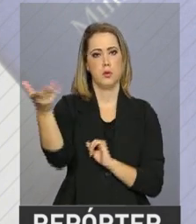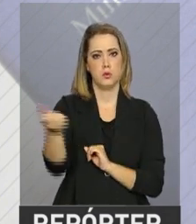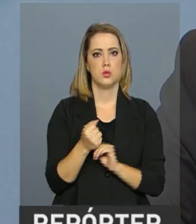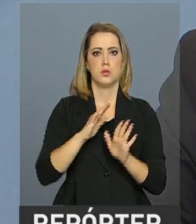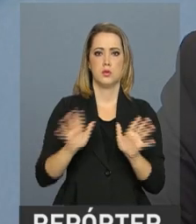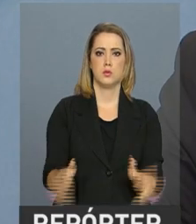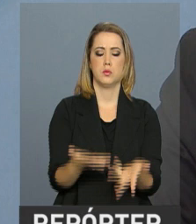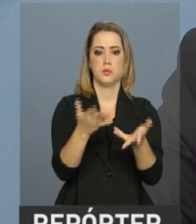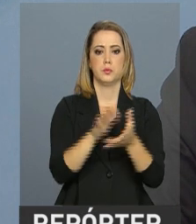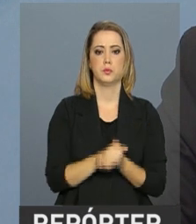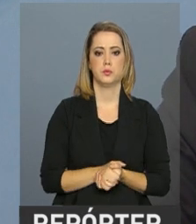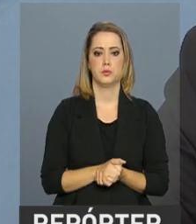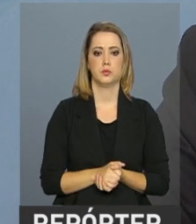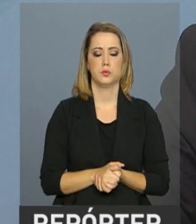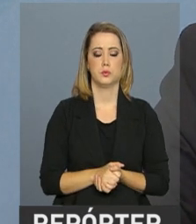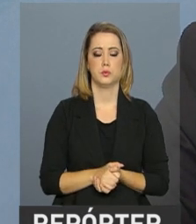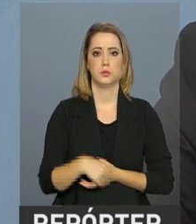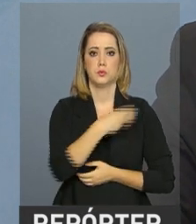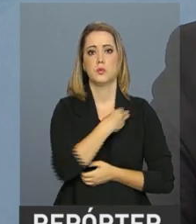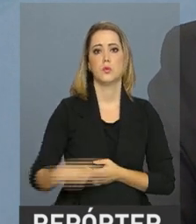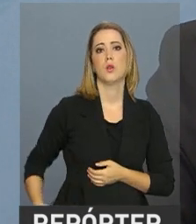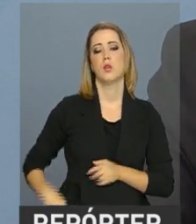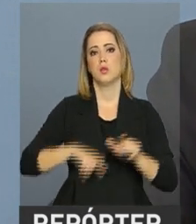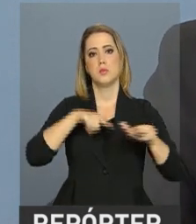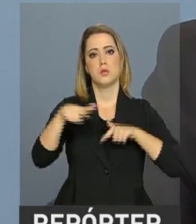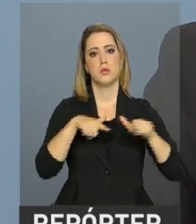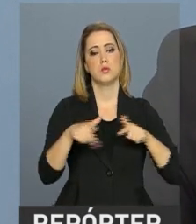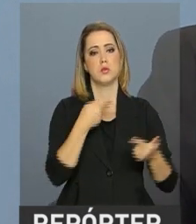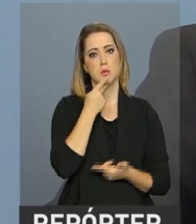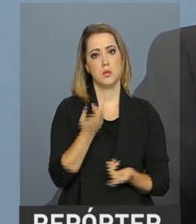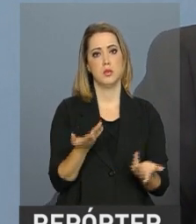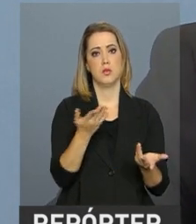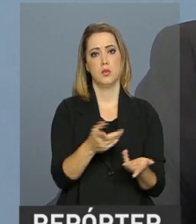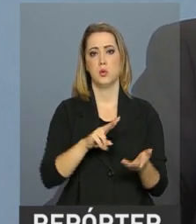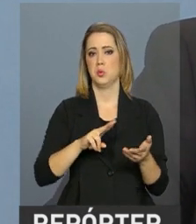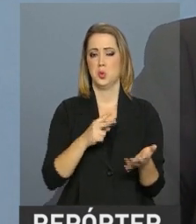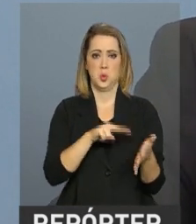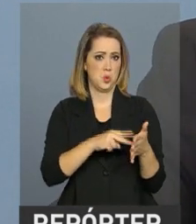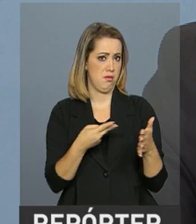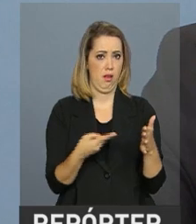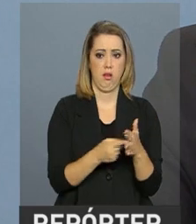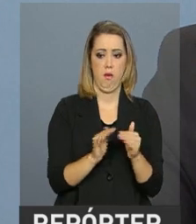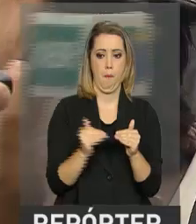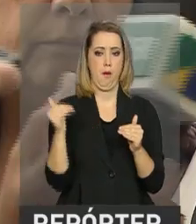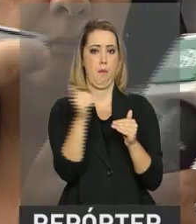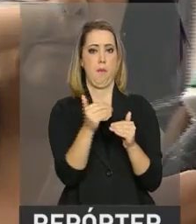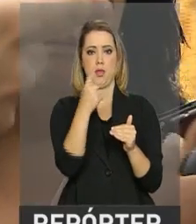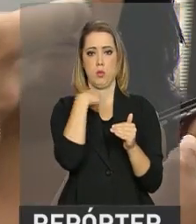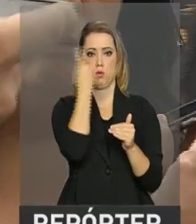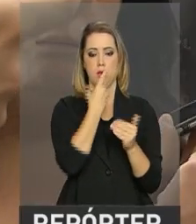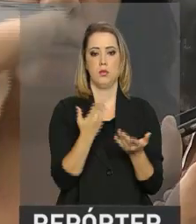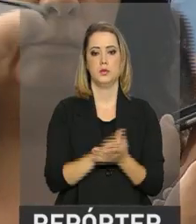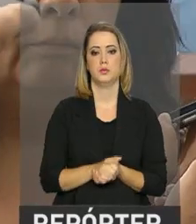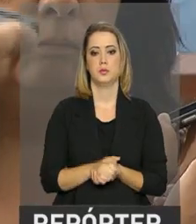produção o ministro do trabalho Ronaldo Nogueira disse que as medidas não significam aumento da jornada